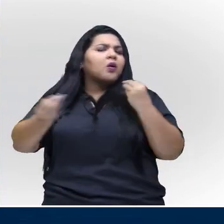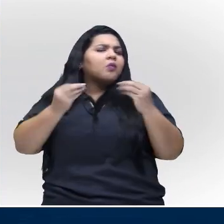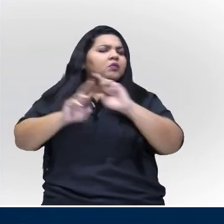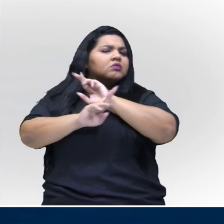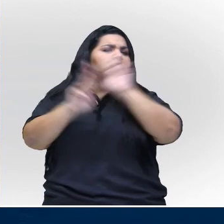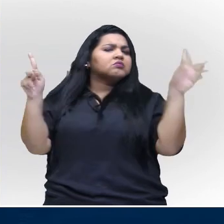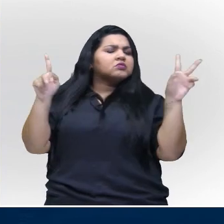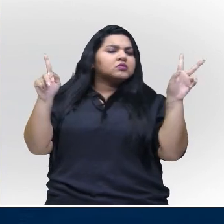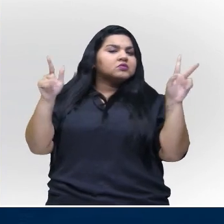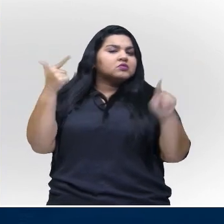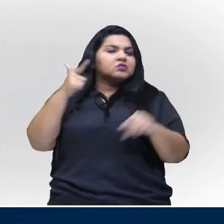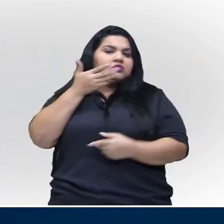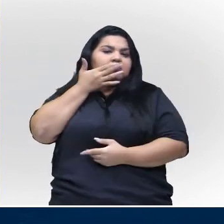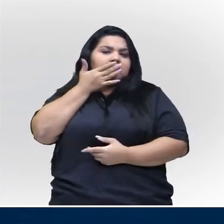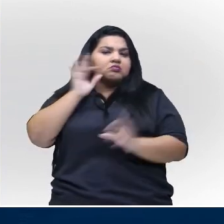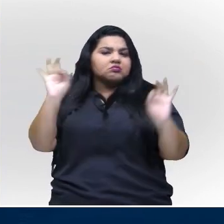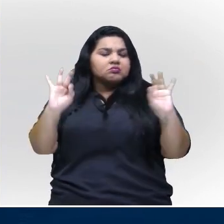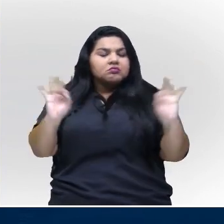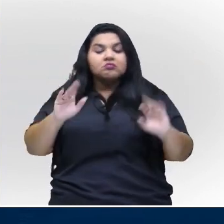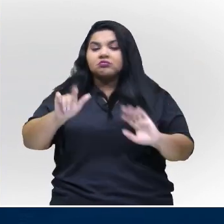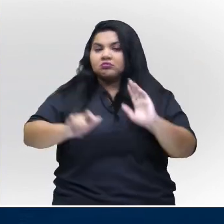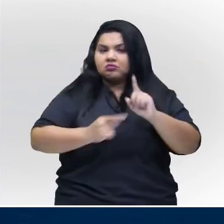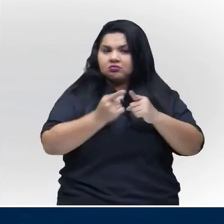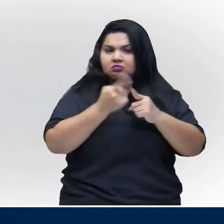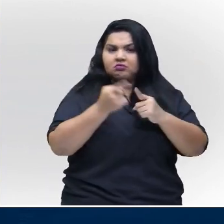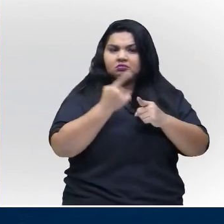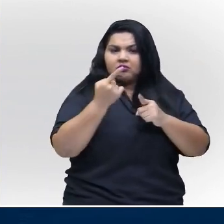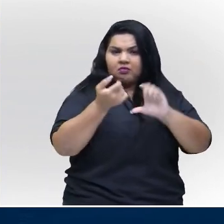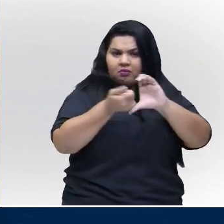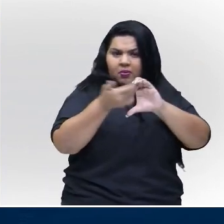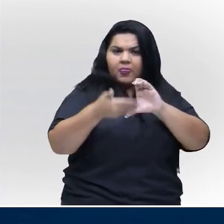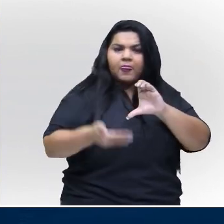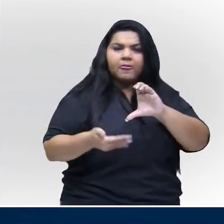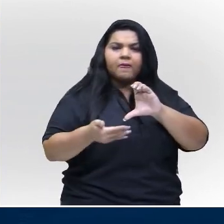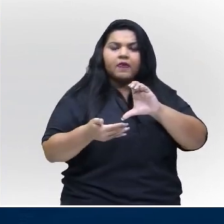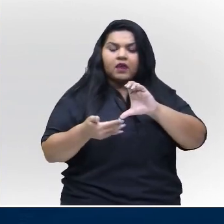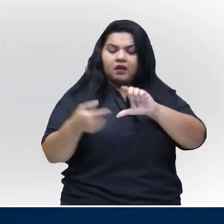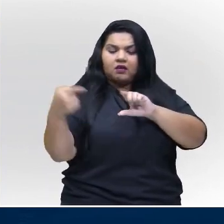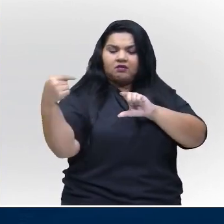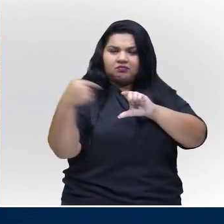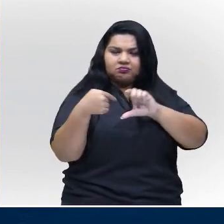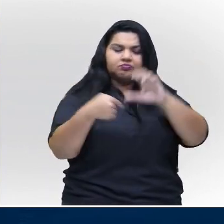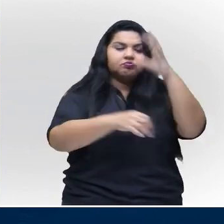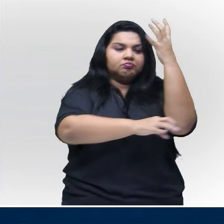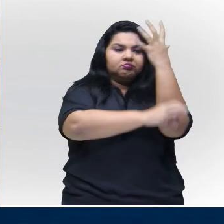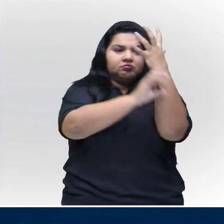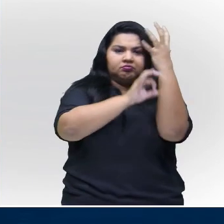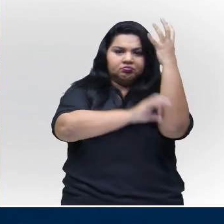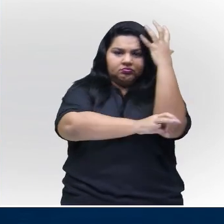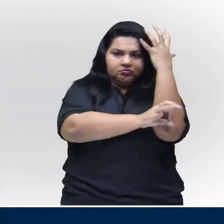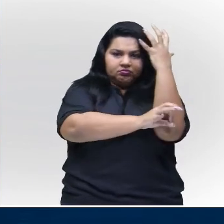célula vegetal? Primeiro aspecto que a gente observa, na célula vegetal,